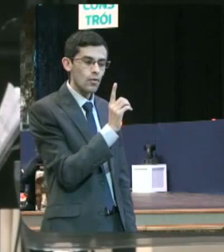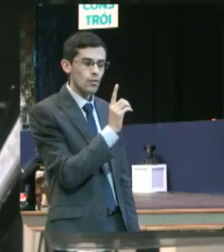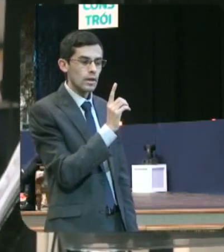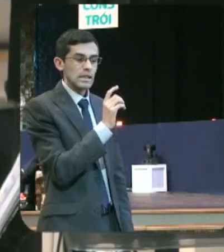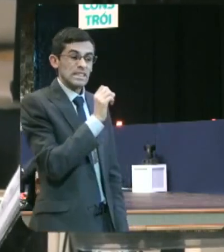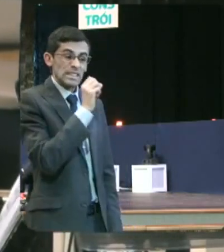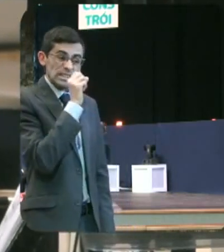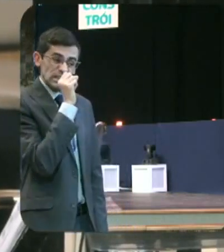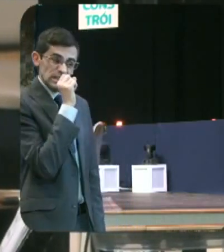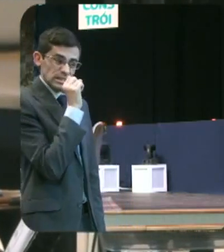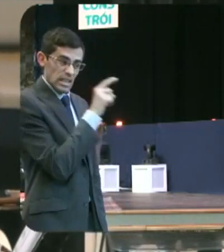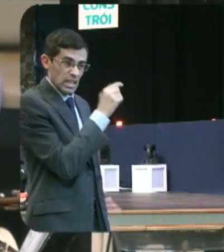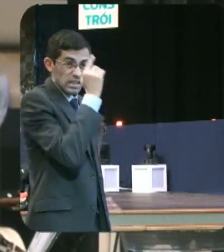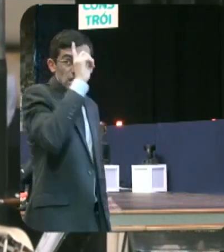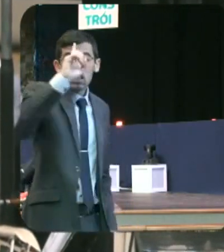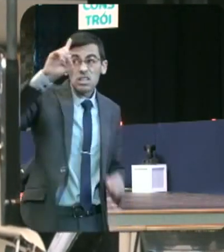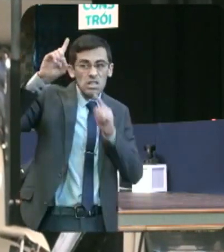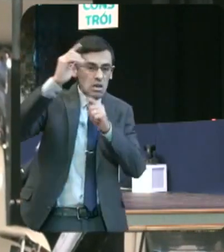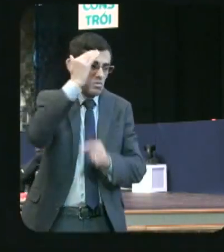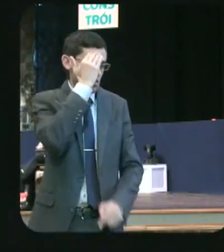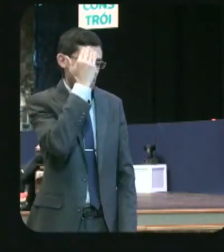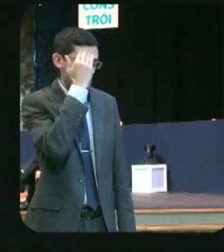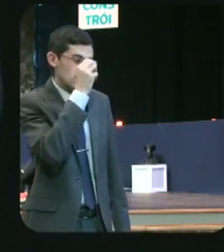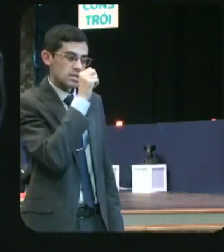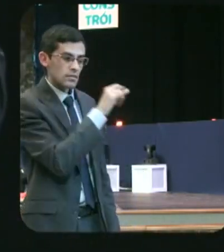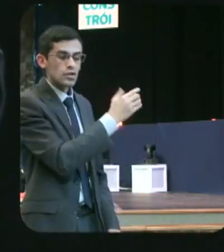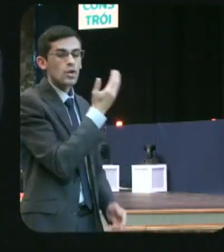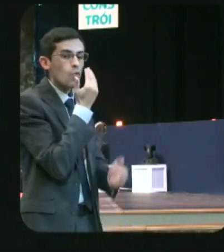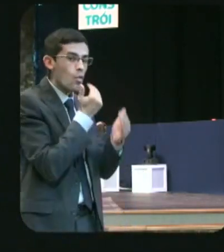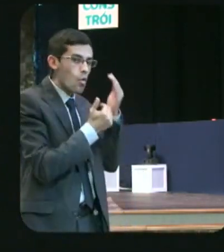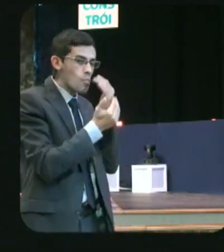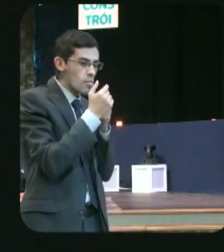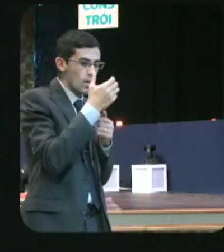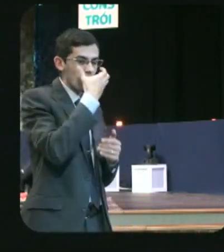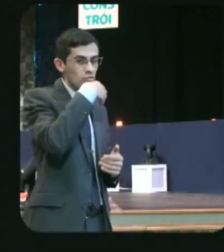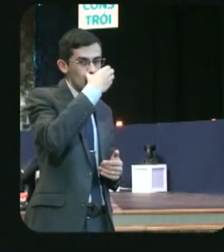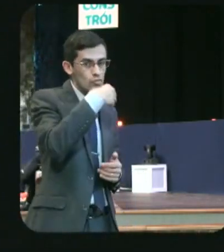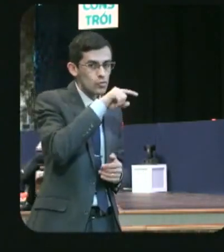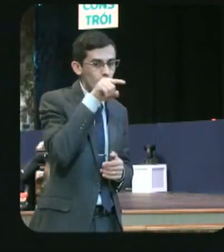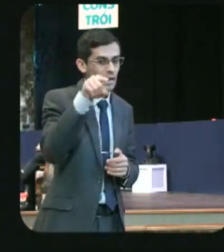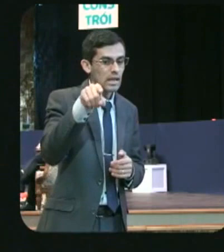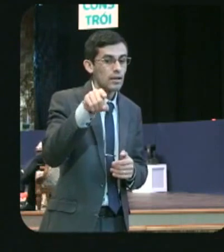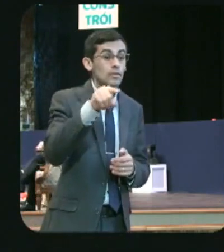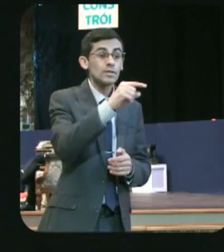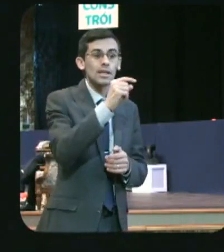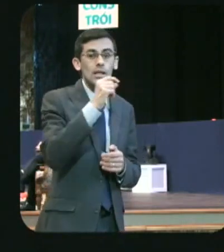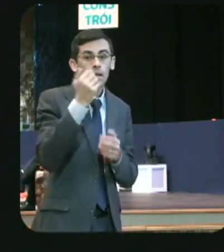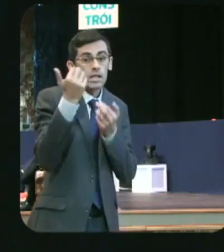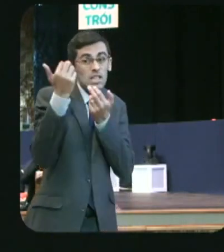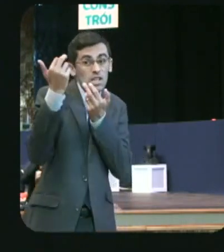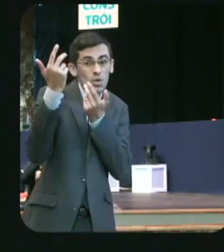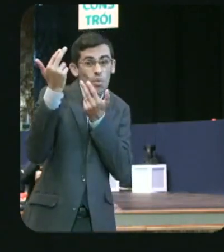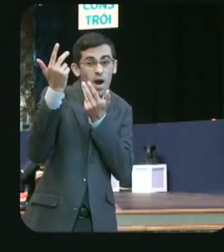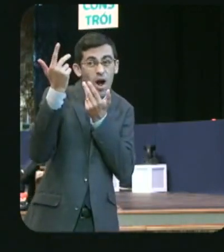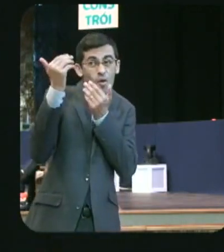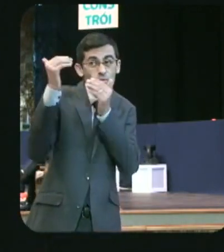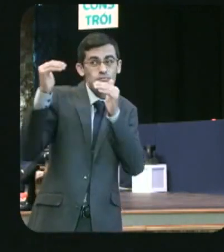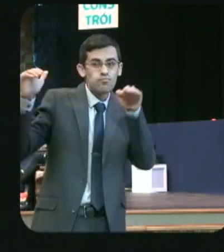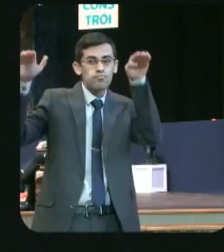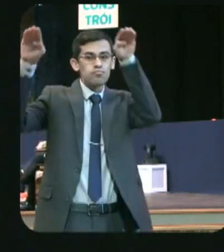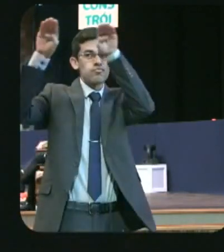é que Deus sabe que se você comer, você vai ser